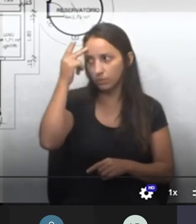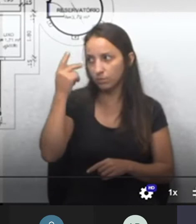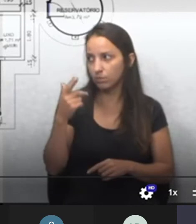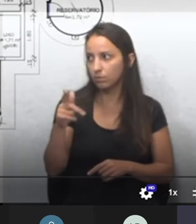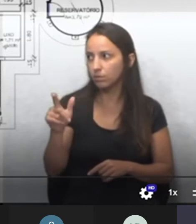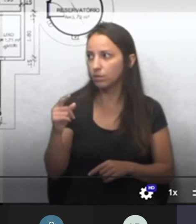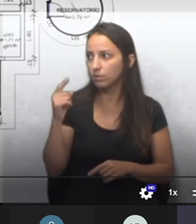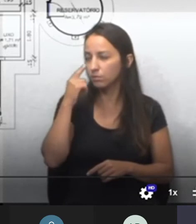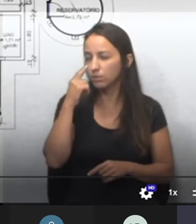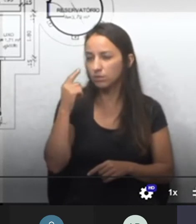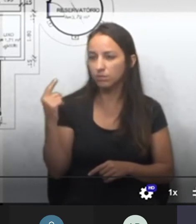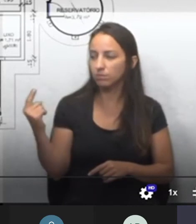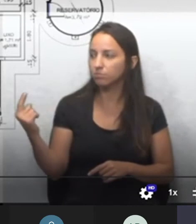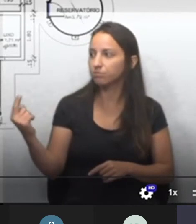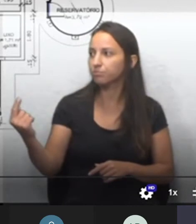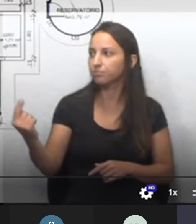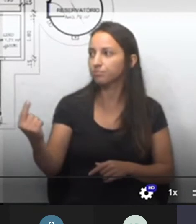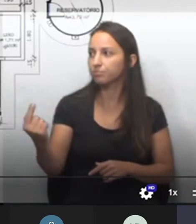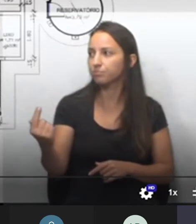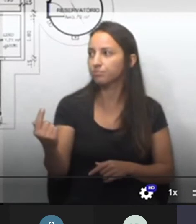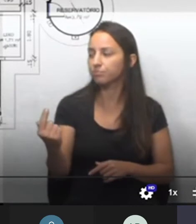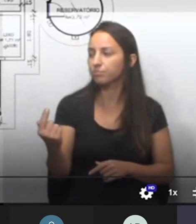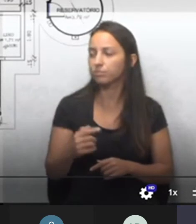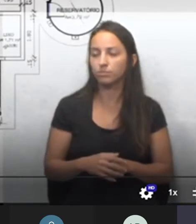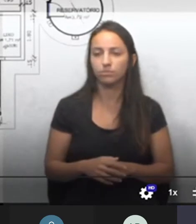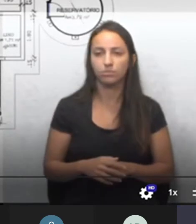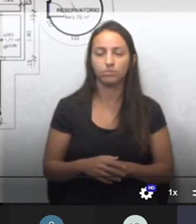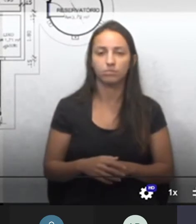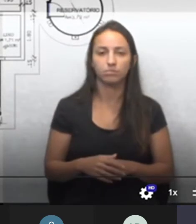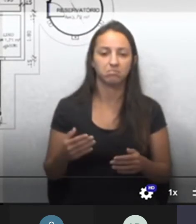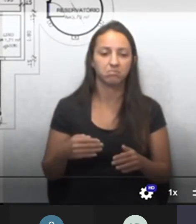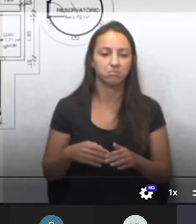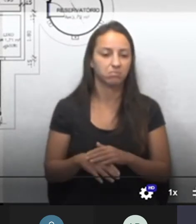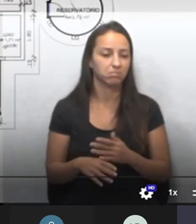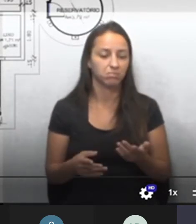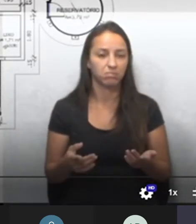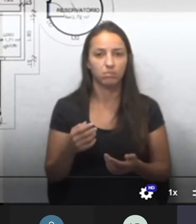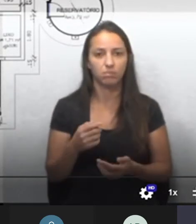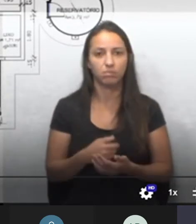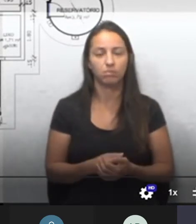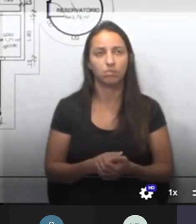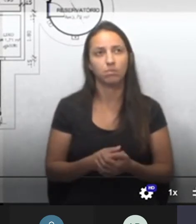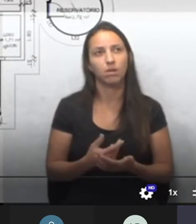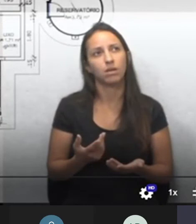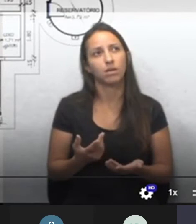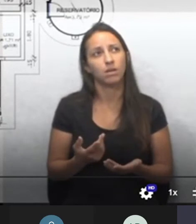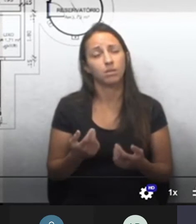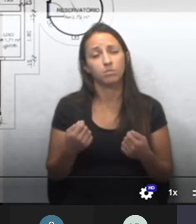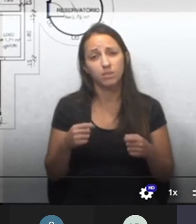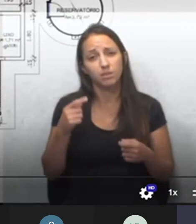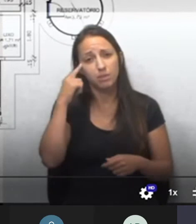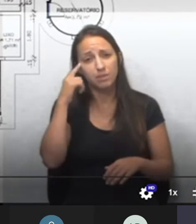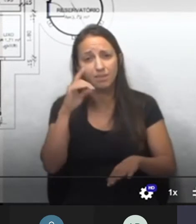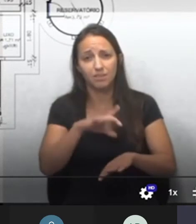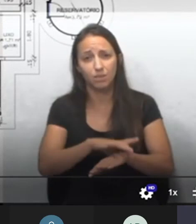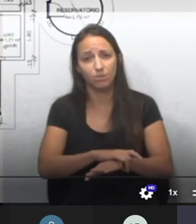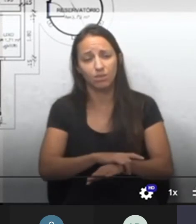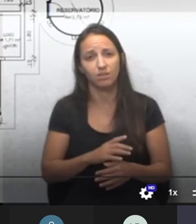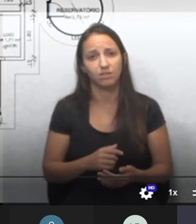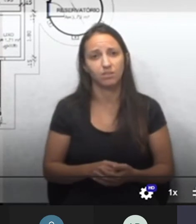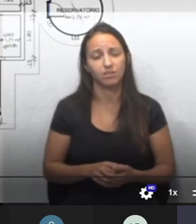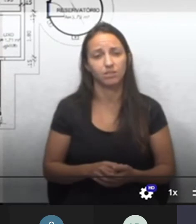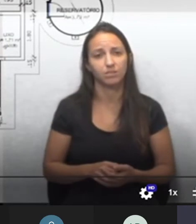aqui de sacanagem, entra na escola no fim de semana, joga aqui algo. Tem que pensar em segurança